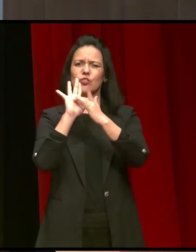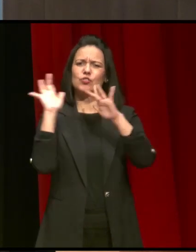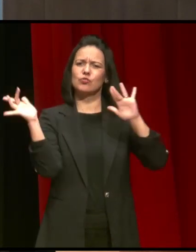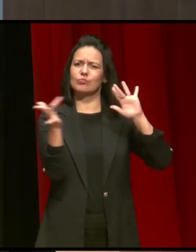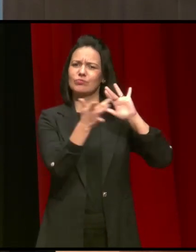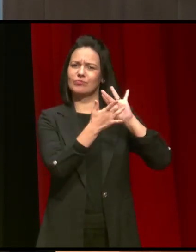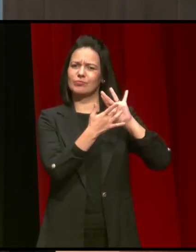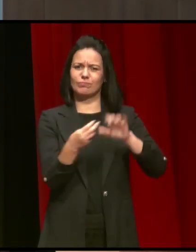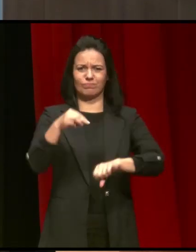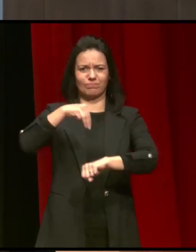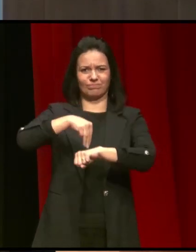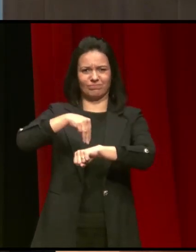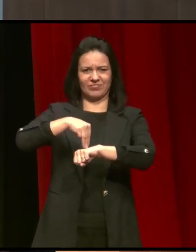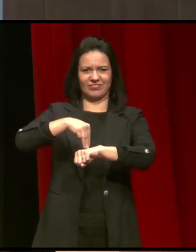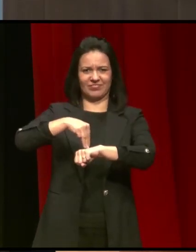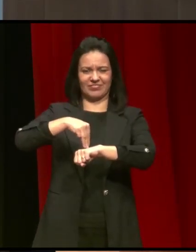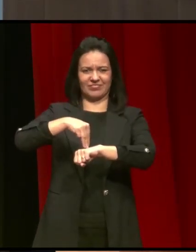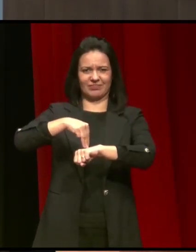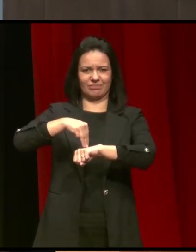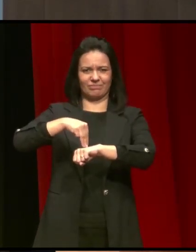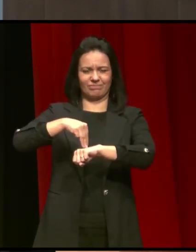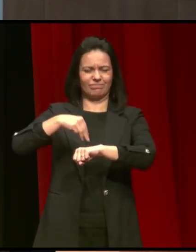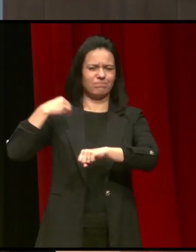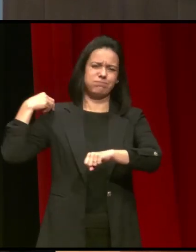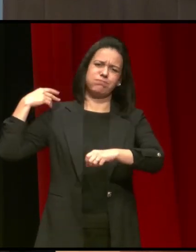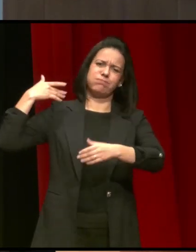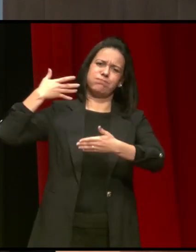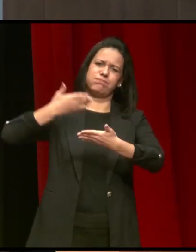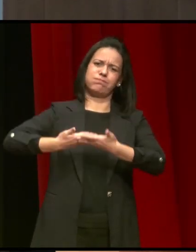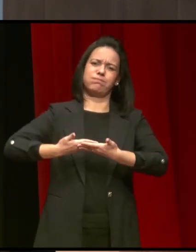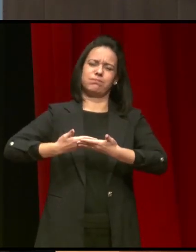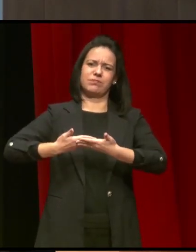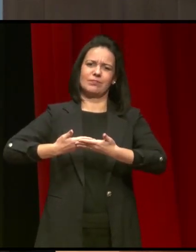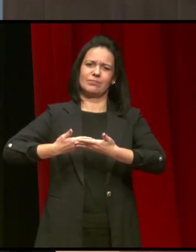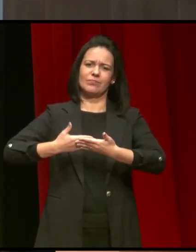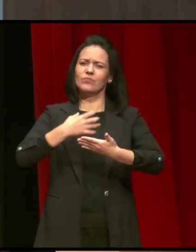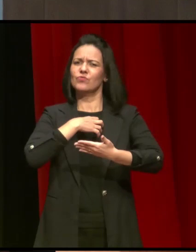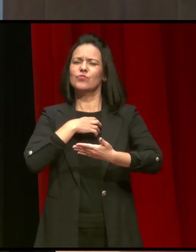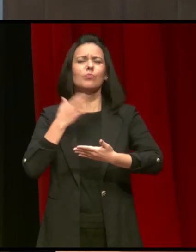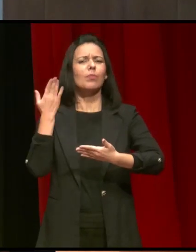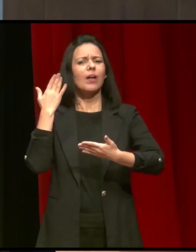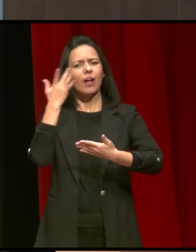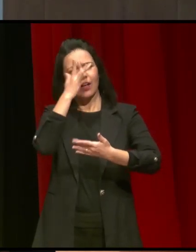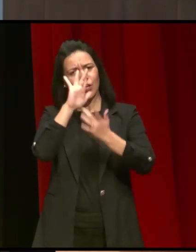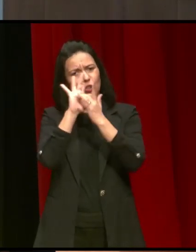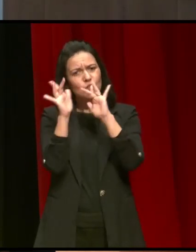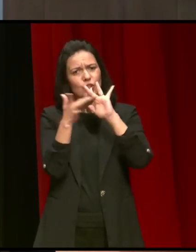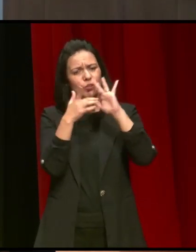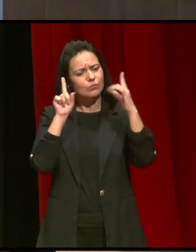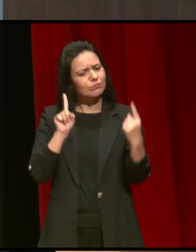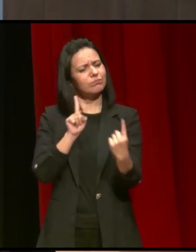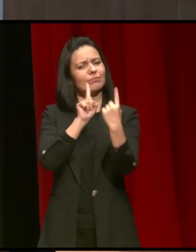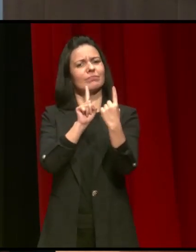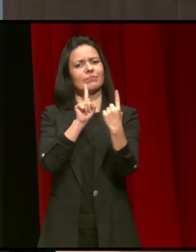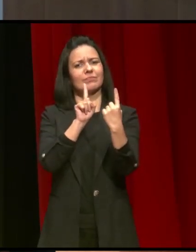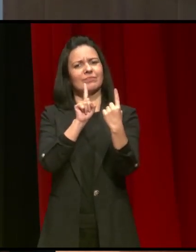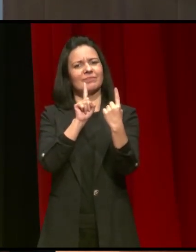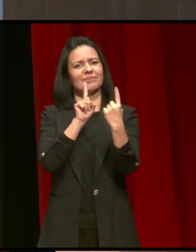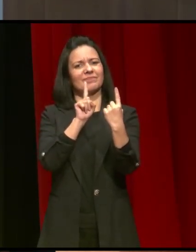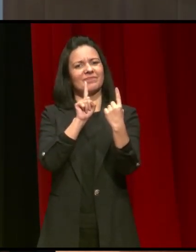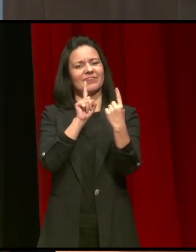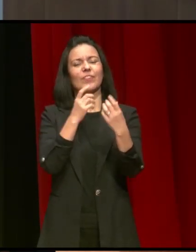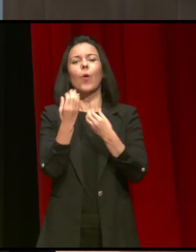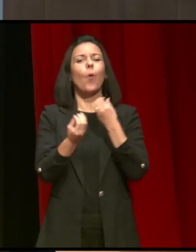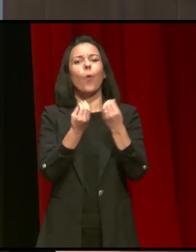de palavras e ações. Como é que Jesus interagiu com as pessoas com deficiência? Qual foi a forma de